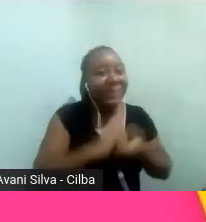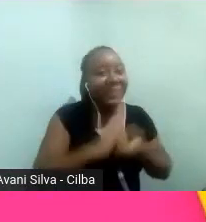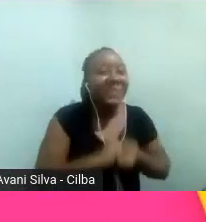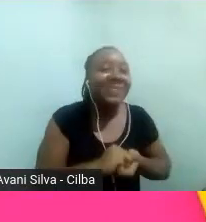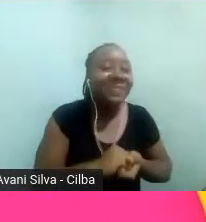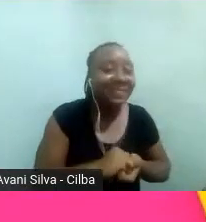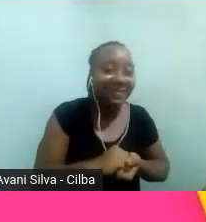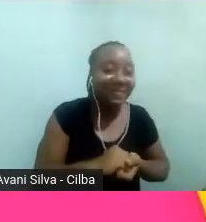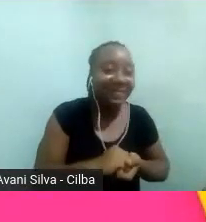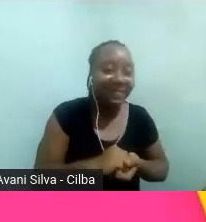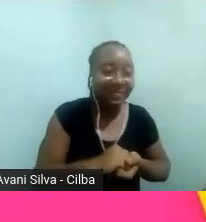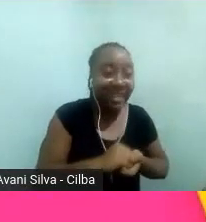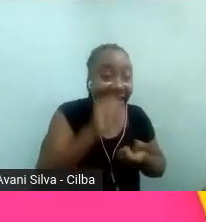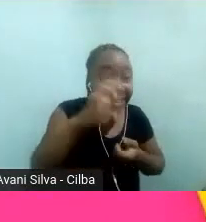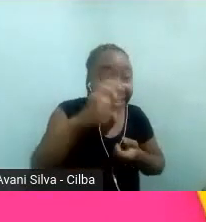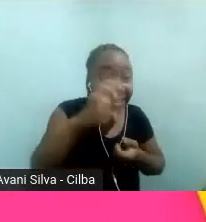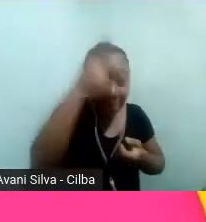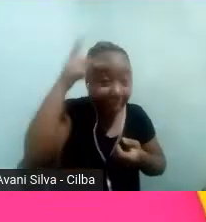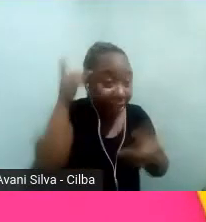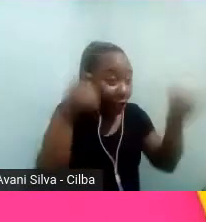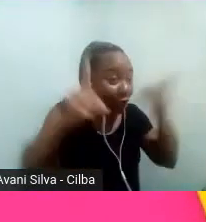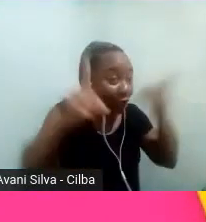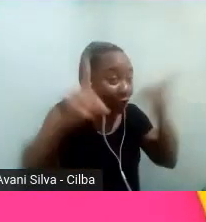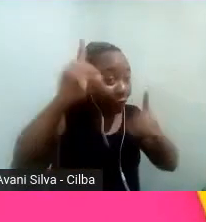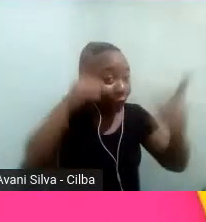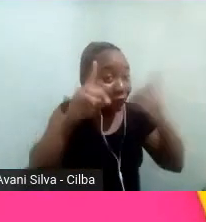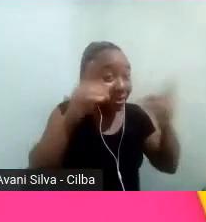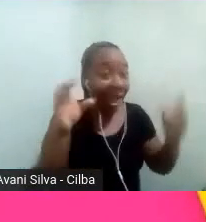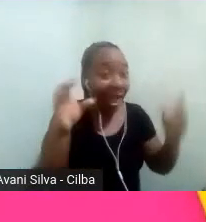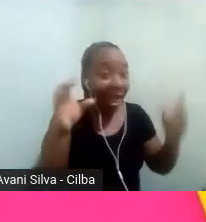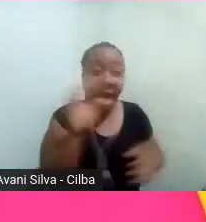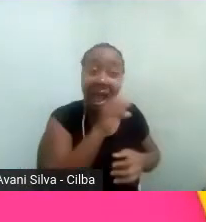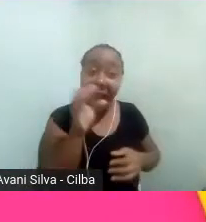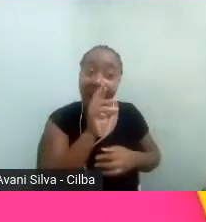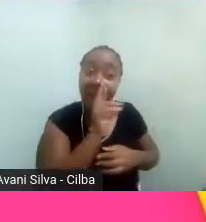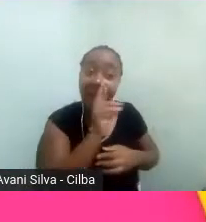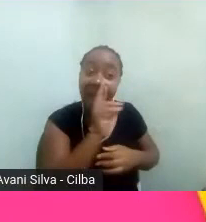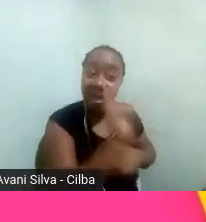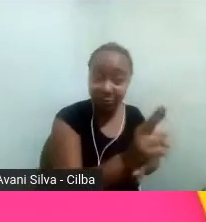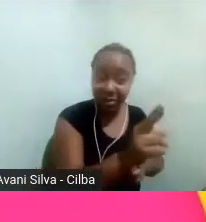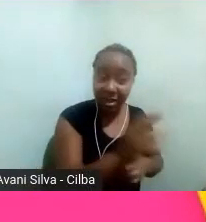Se alguém tiver dúvida, manda rápido. Quem sabe dá tempo de eu responder, hein?